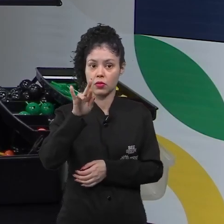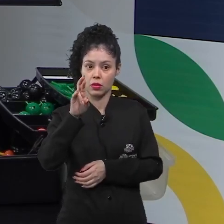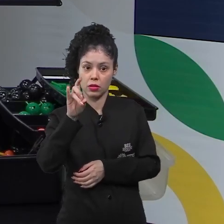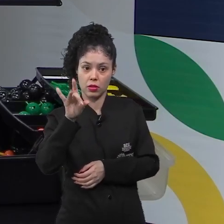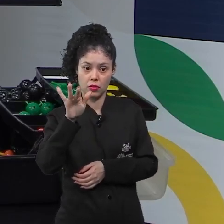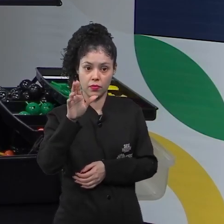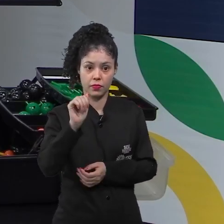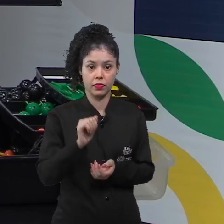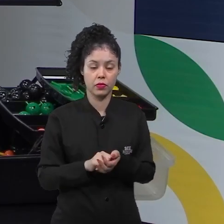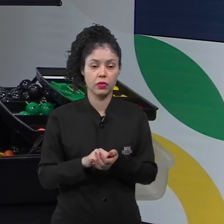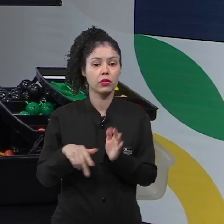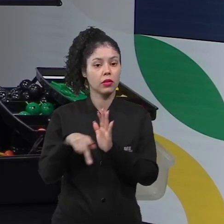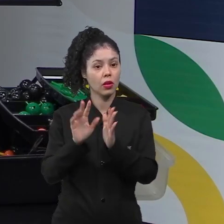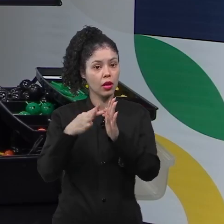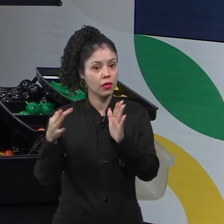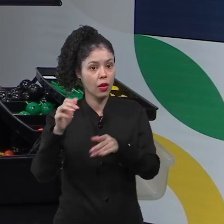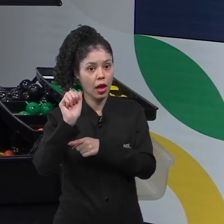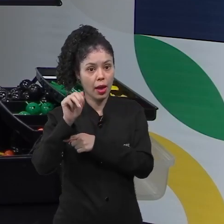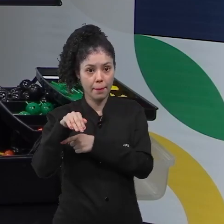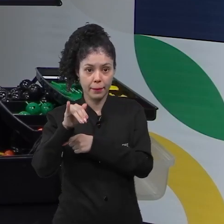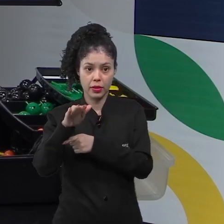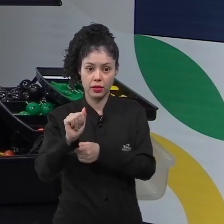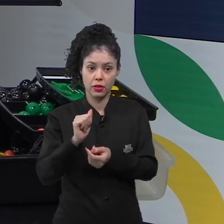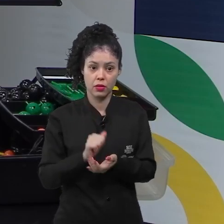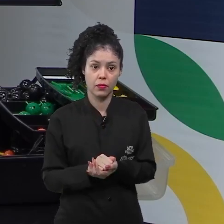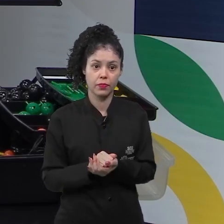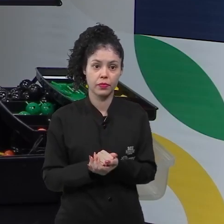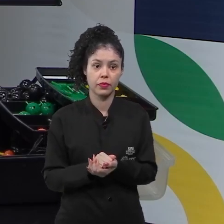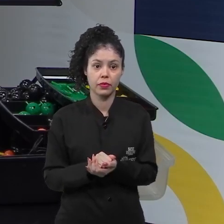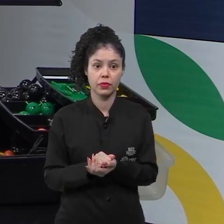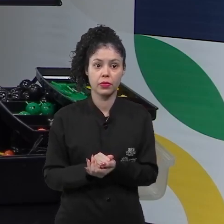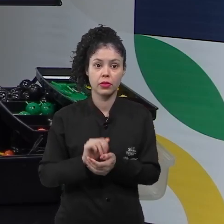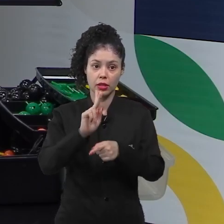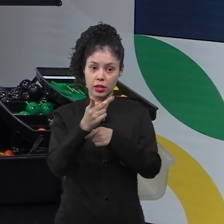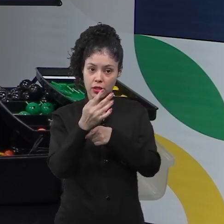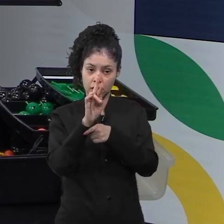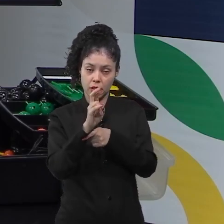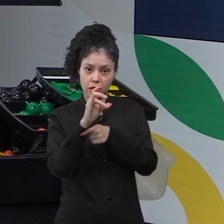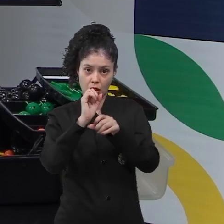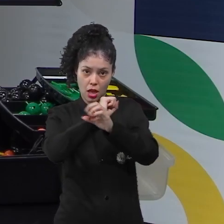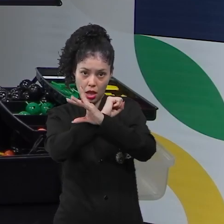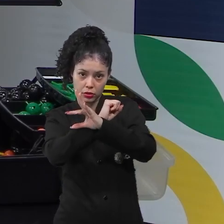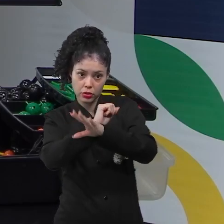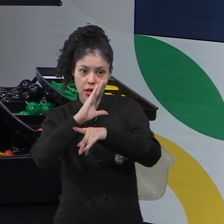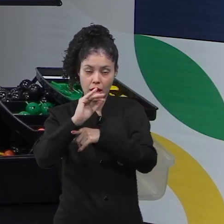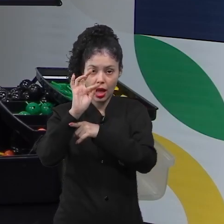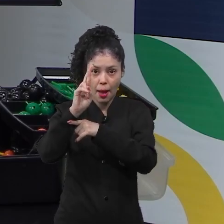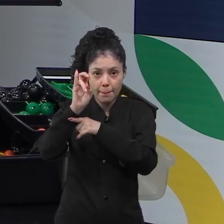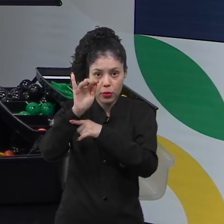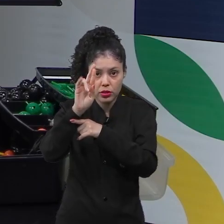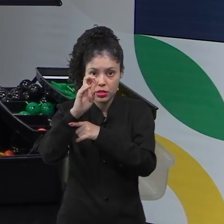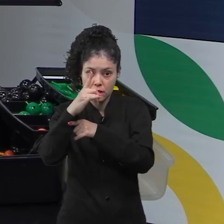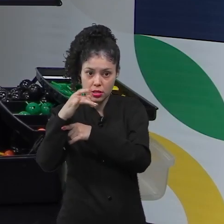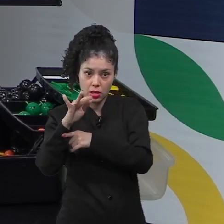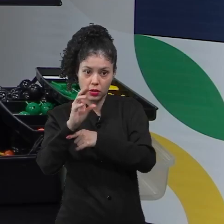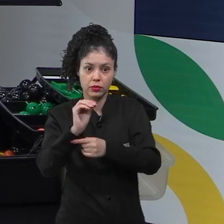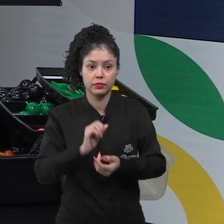gente tem uma função amina e aqui a gente tem uma função de um ácido carboxílico. Por isso que a gente chama